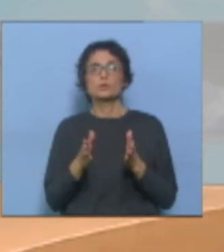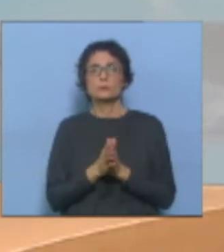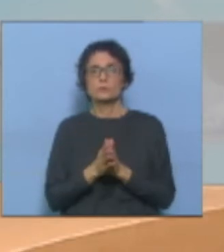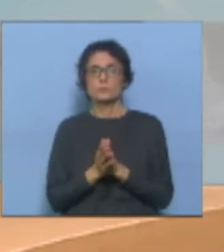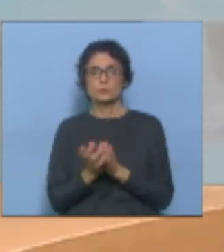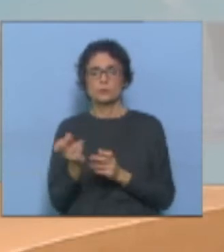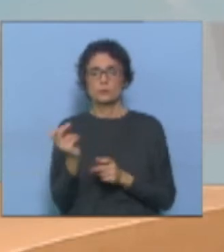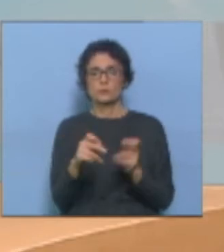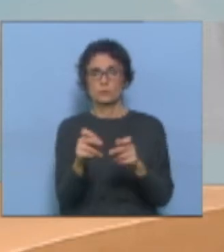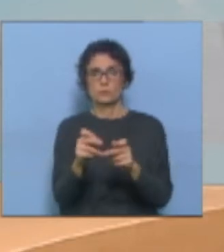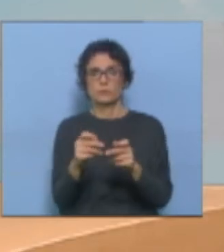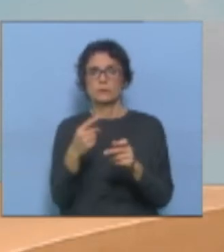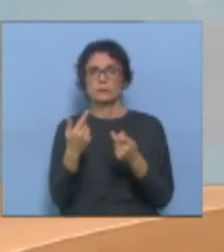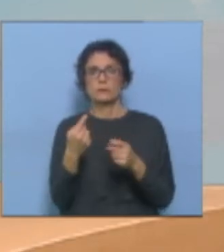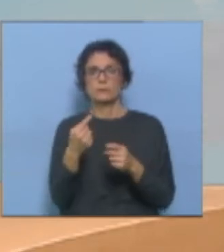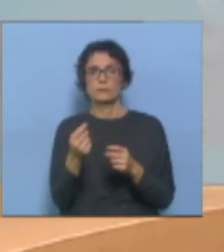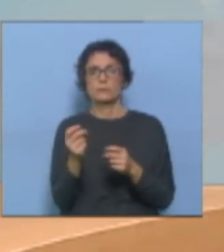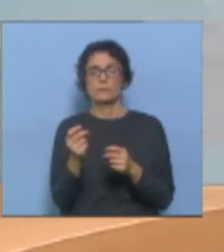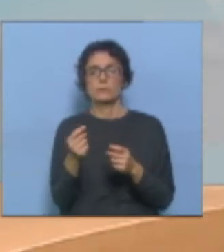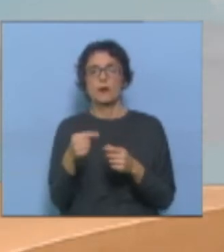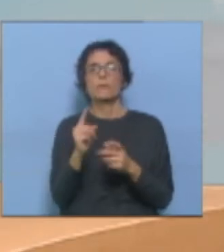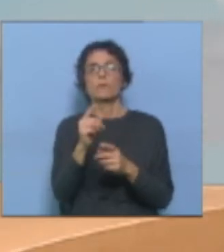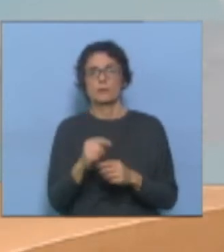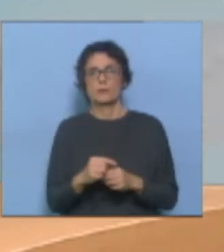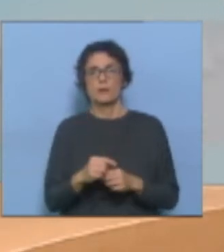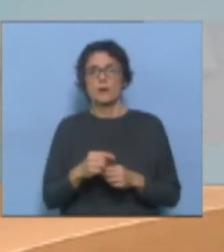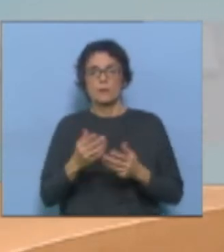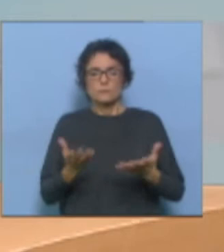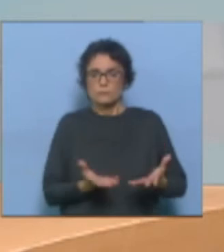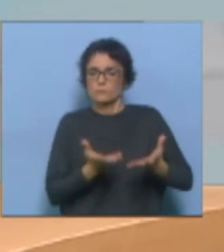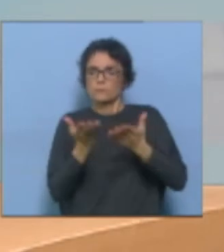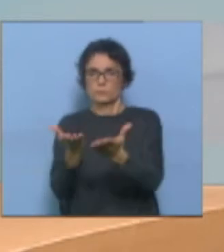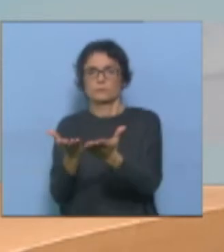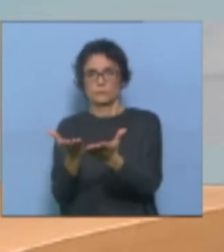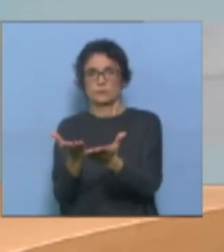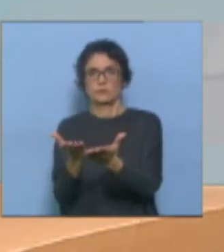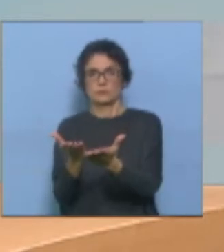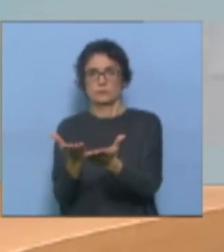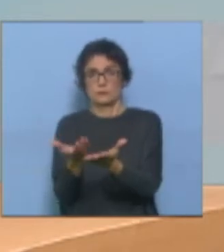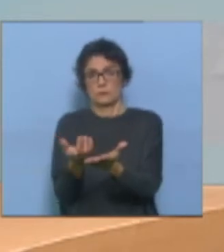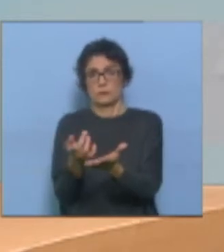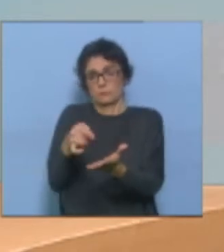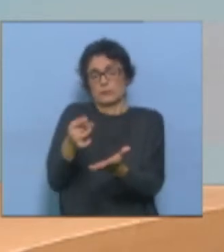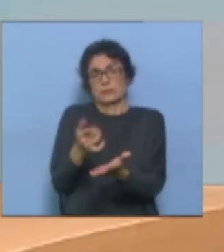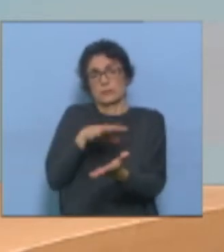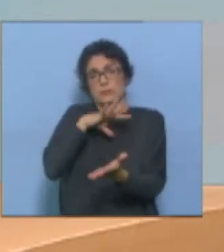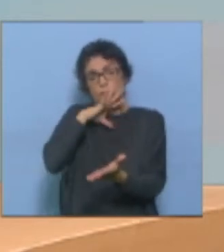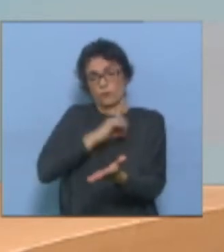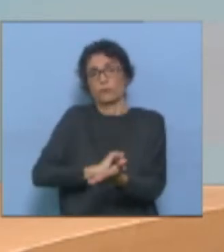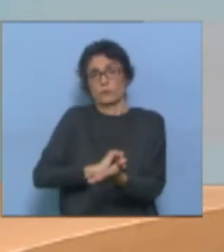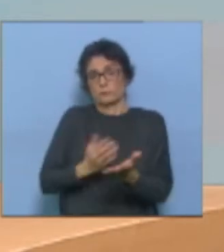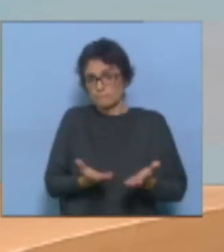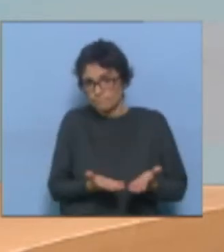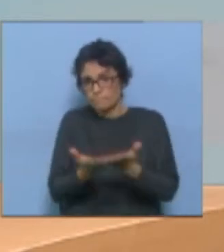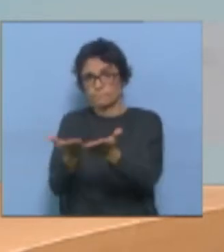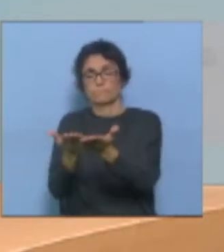a Igreja faz de si mesma, nos seus filhos, neste caso. E é uma vida total para Deus, como foi aquela do